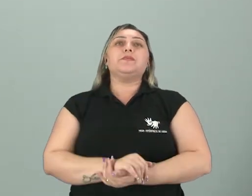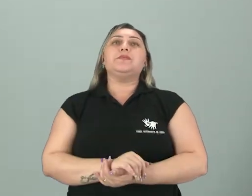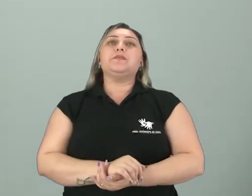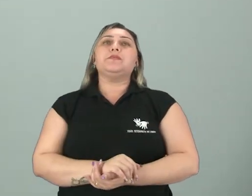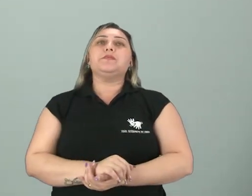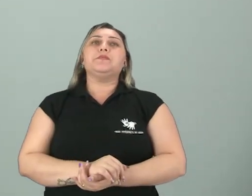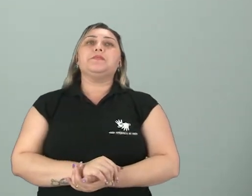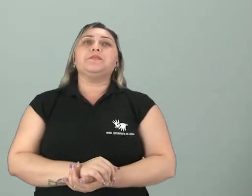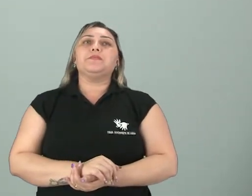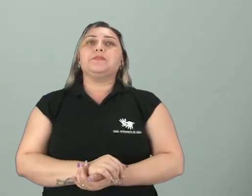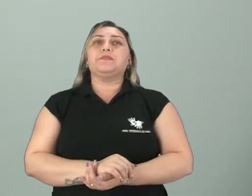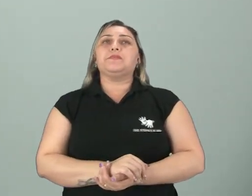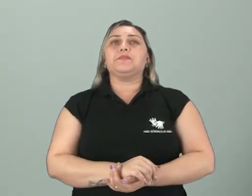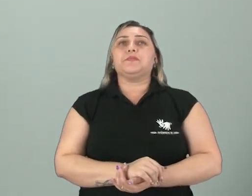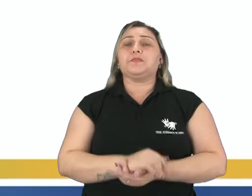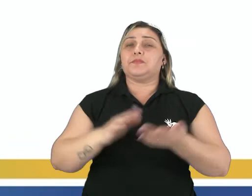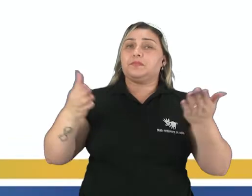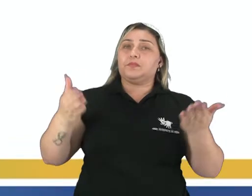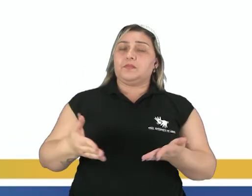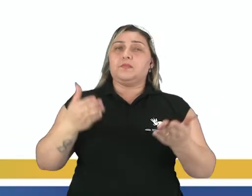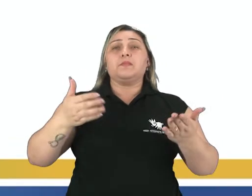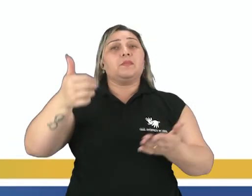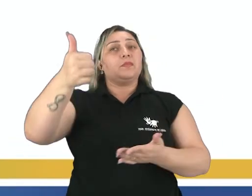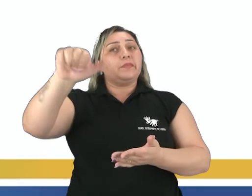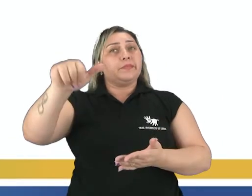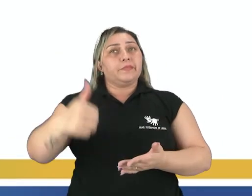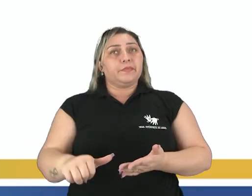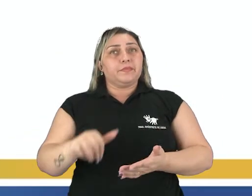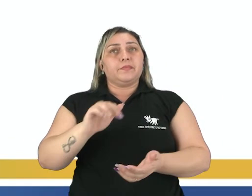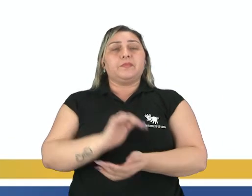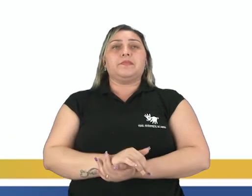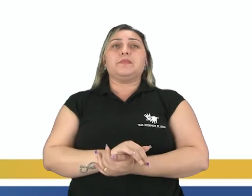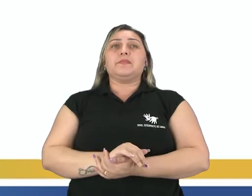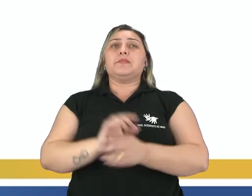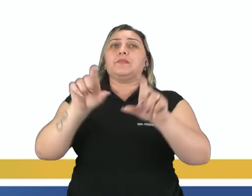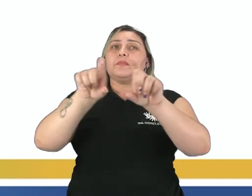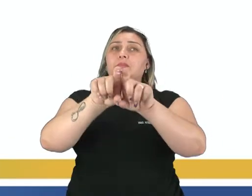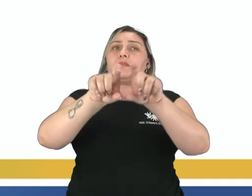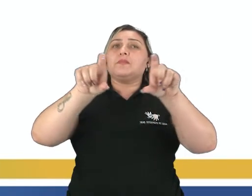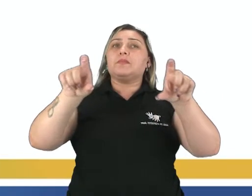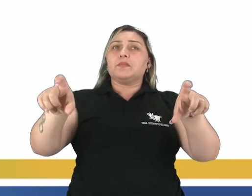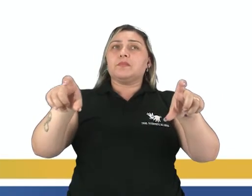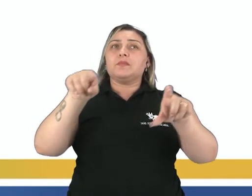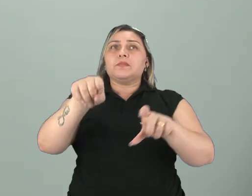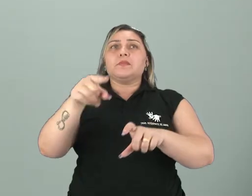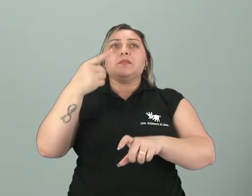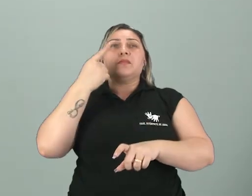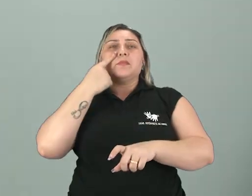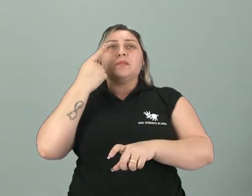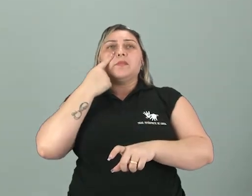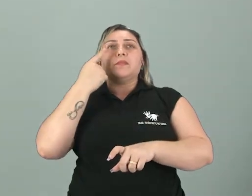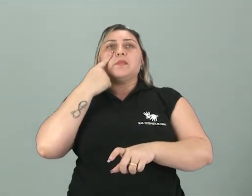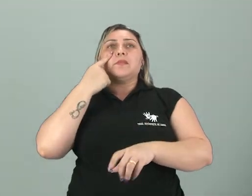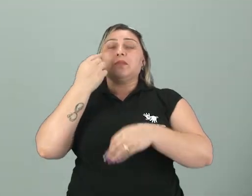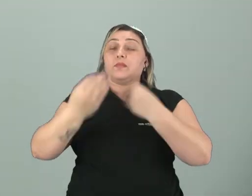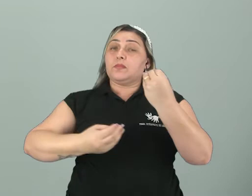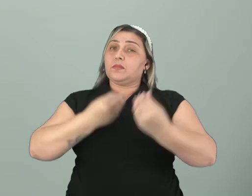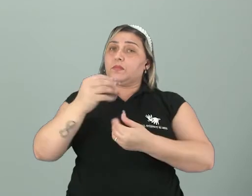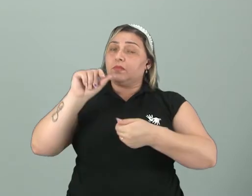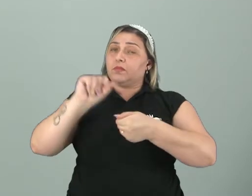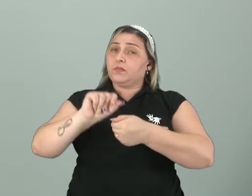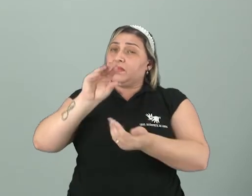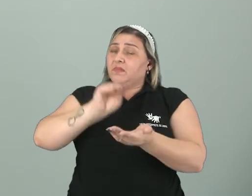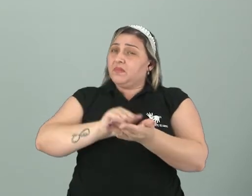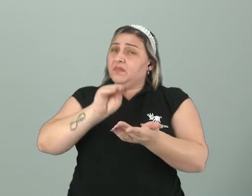ponto, tá? Agora, gente, vamos analisar um trecho para vocês observarem como